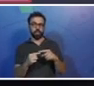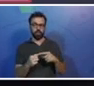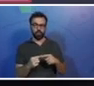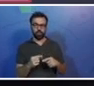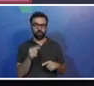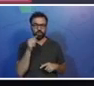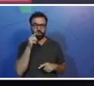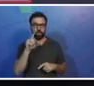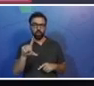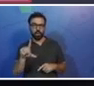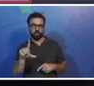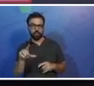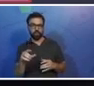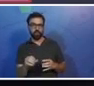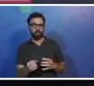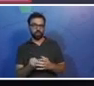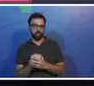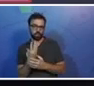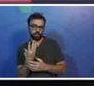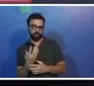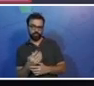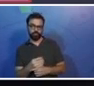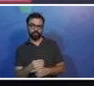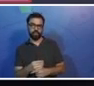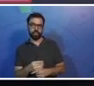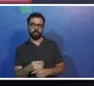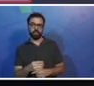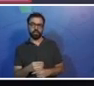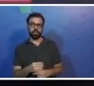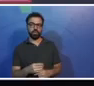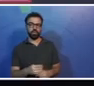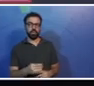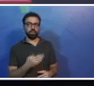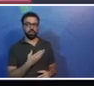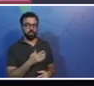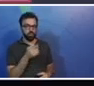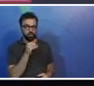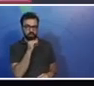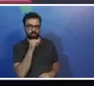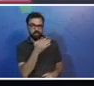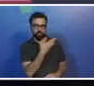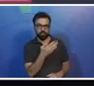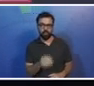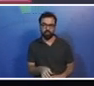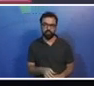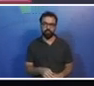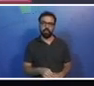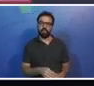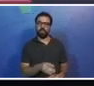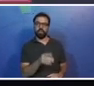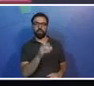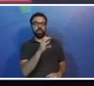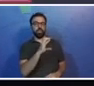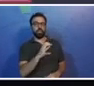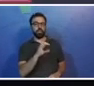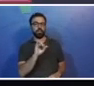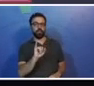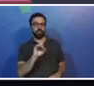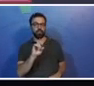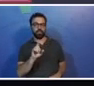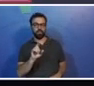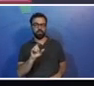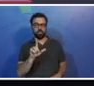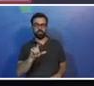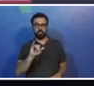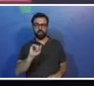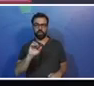não S, devido à origem latina da palavra cilium. Nesse caso, devemos memorizar a escrita, a